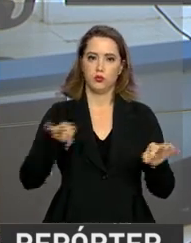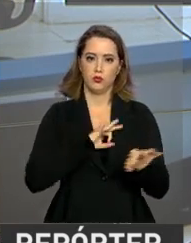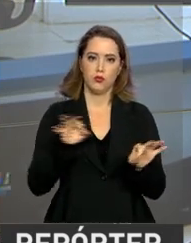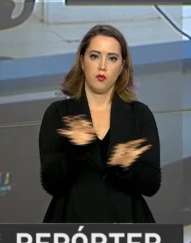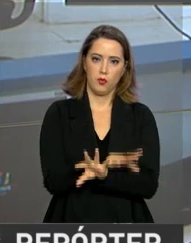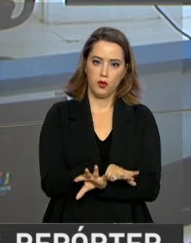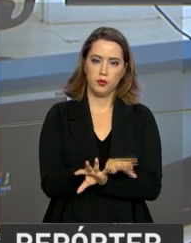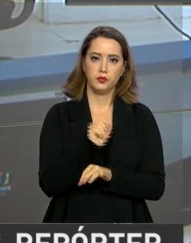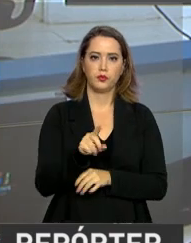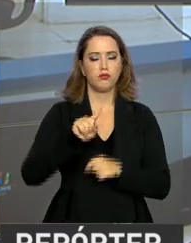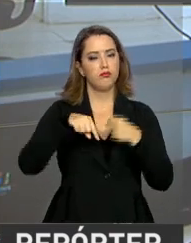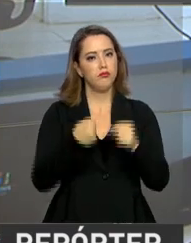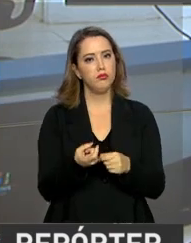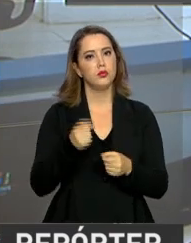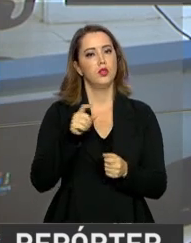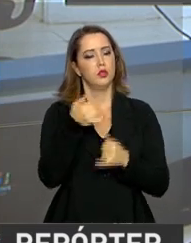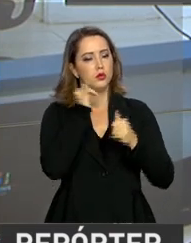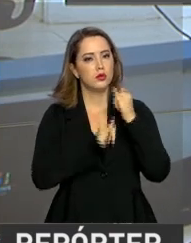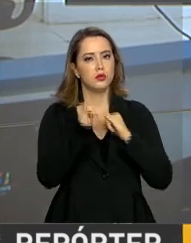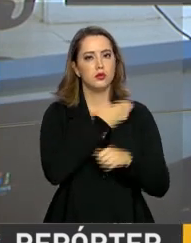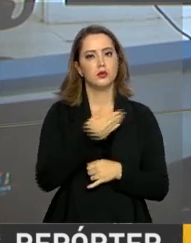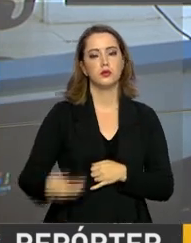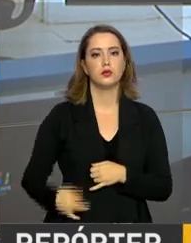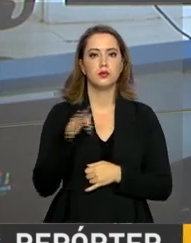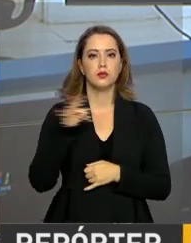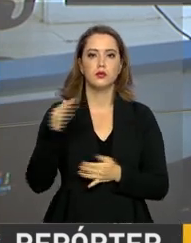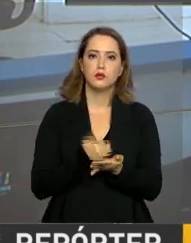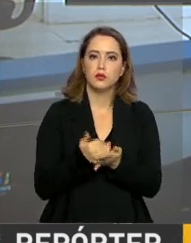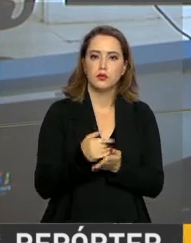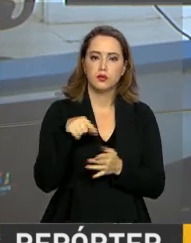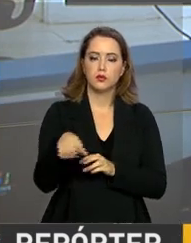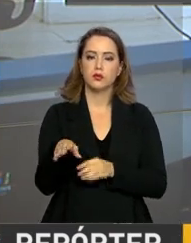voltamos às 10 da manhã com outras informações do governo federal. Acompanhe as